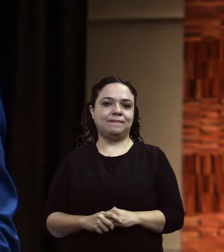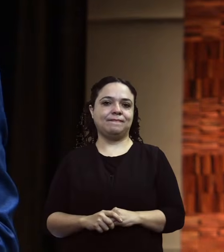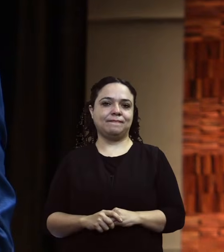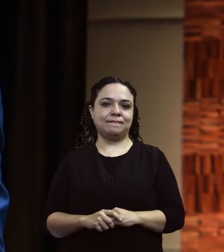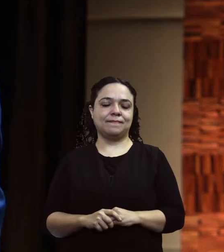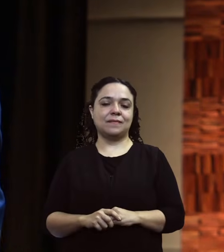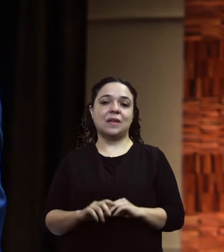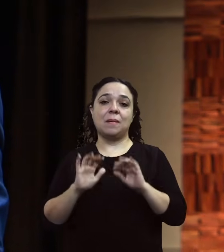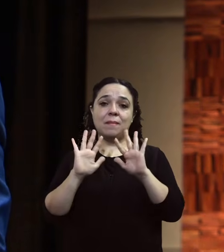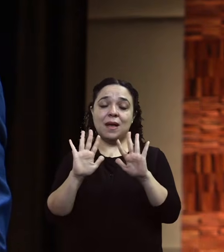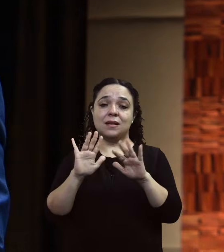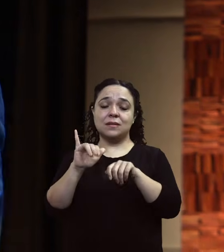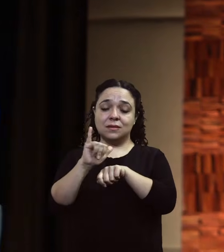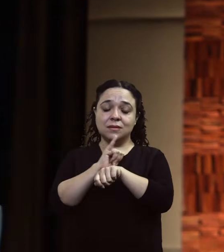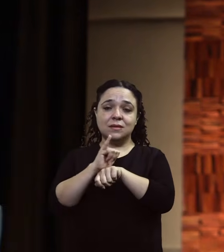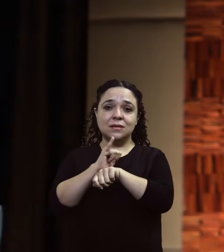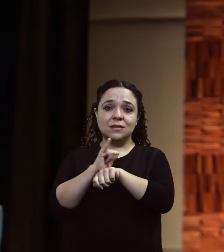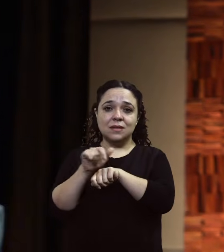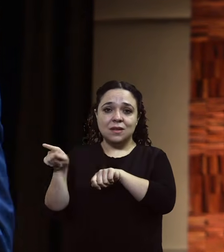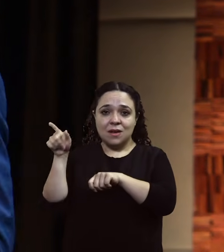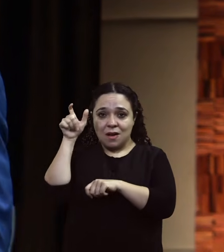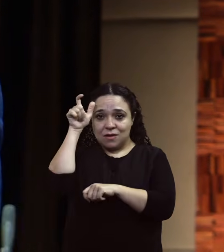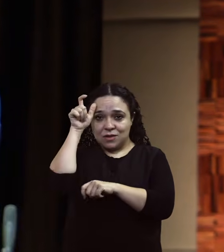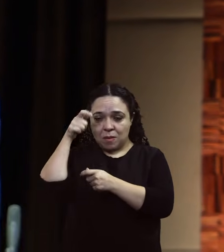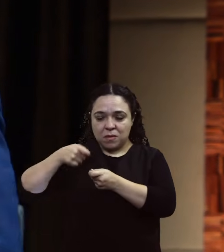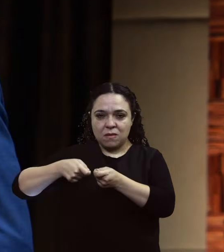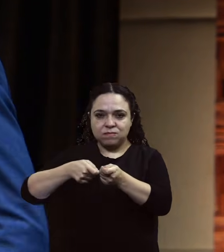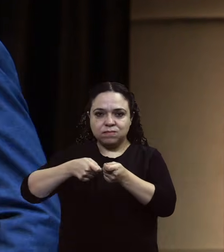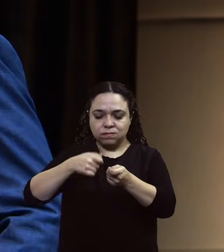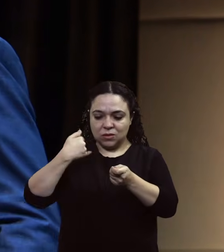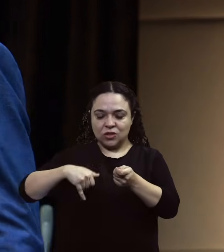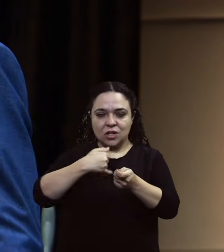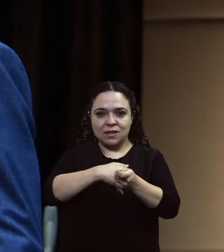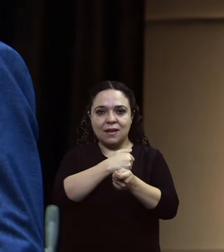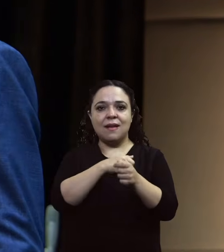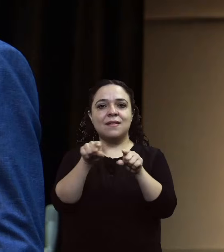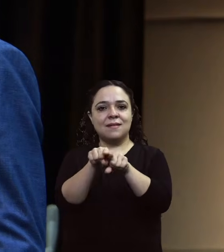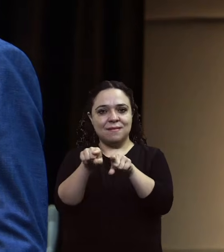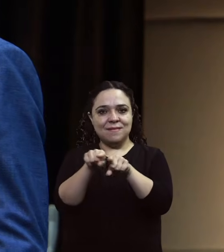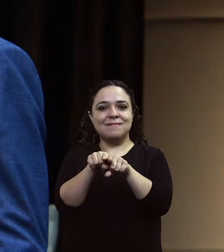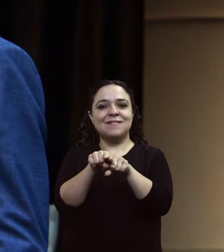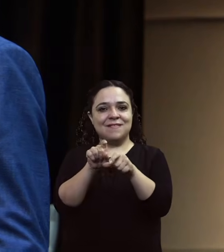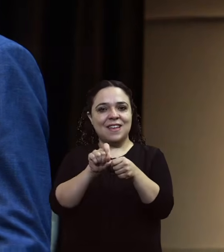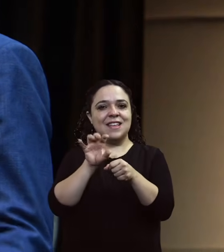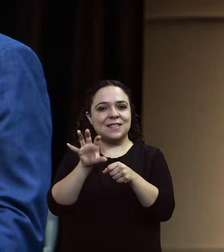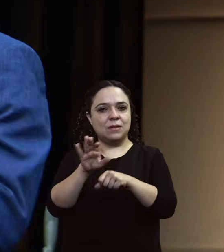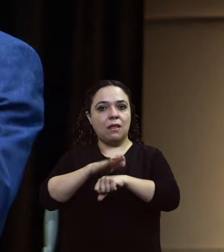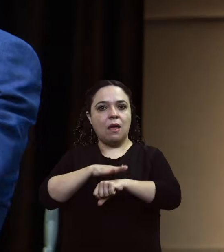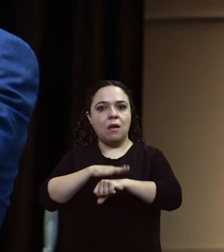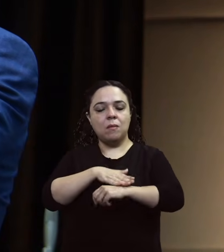Eu creio que uma das formas que ele fez isso com José também foi através do tempo.